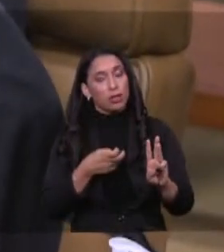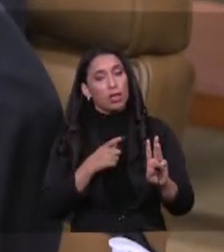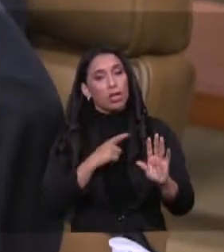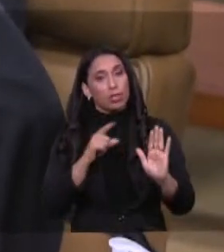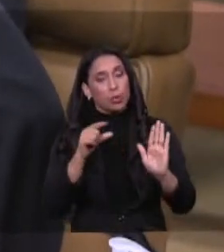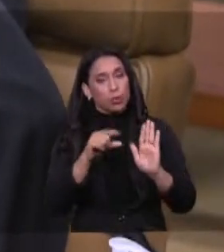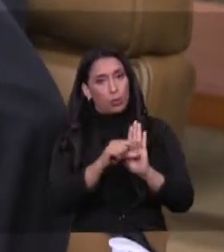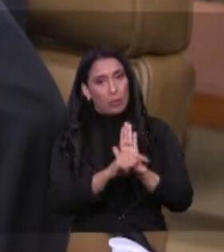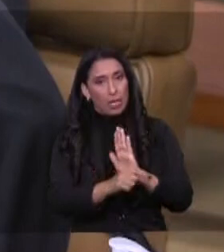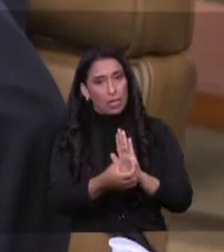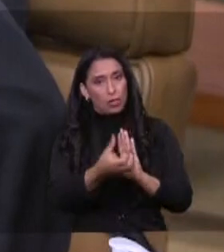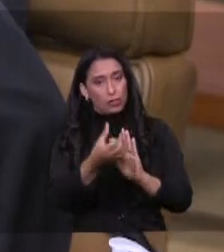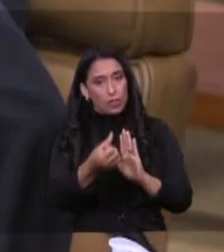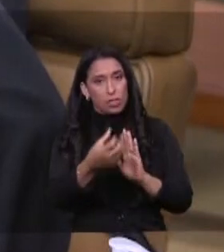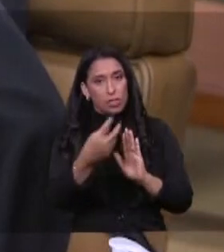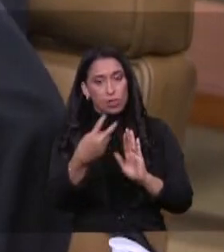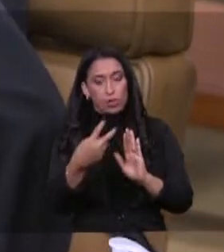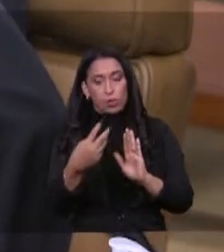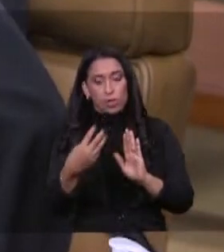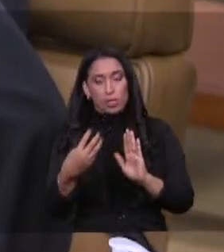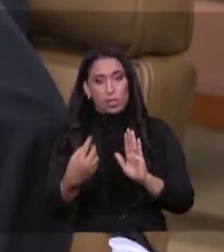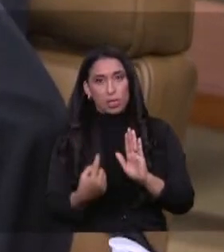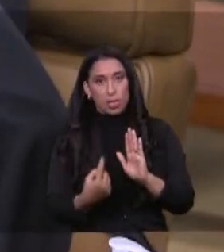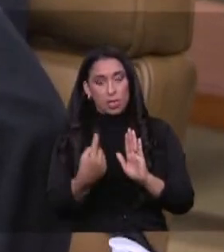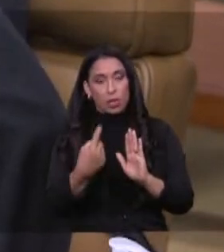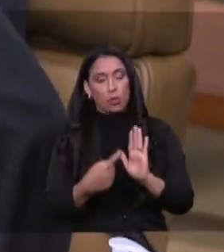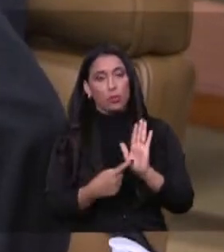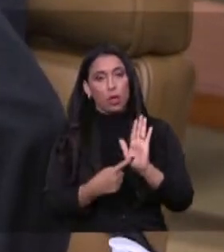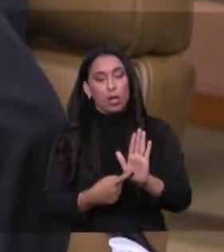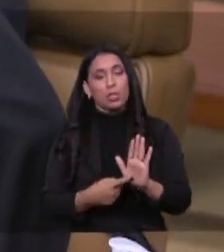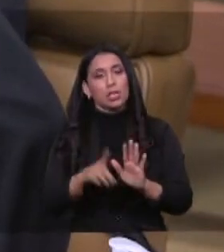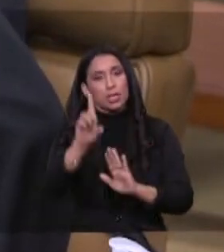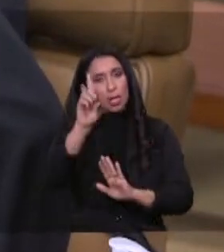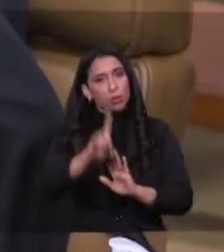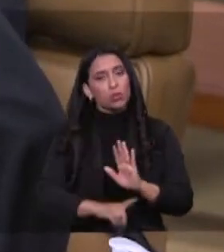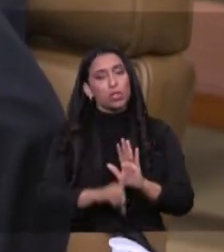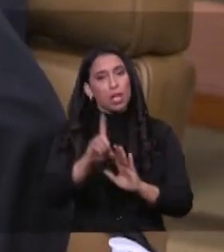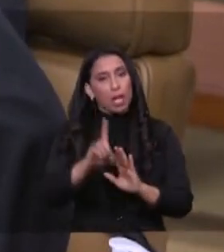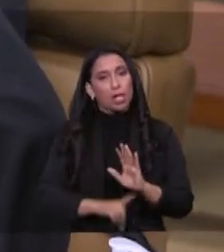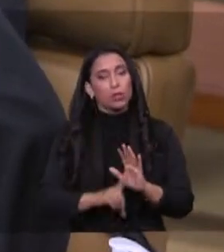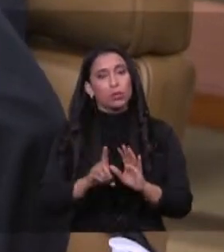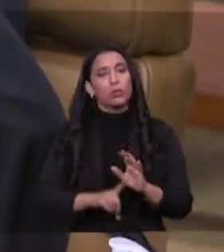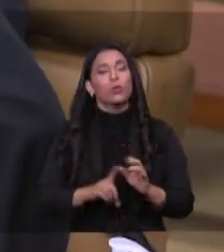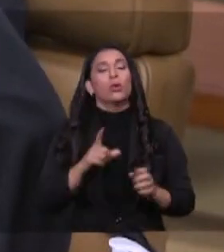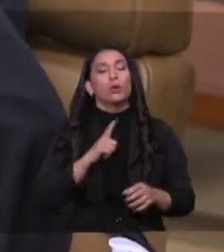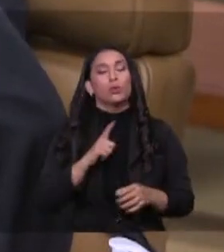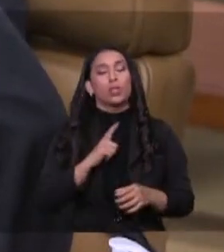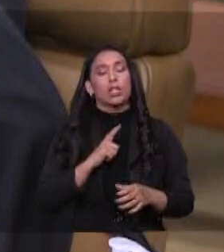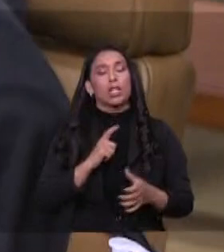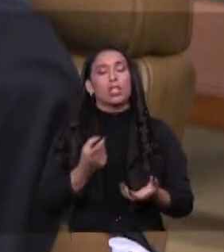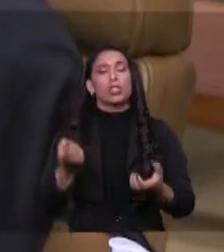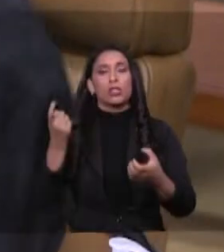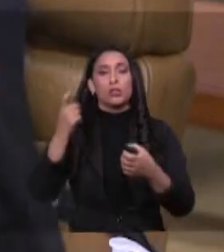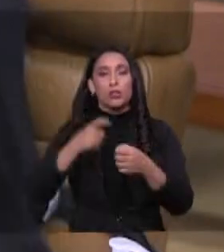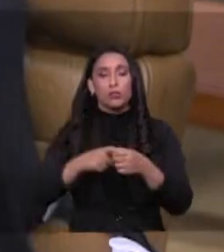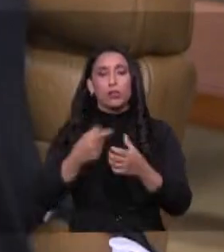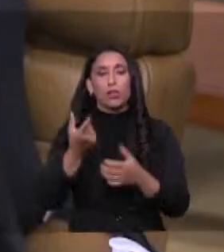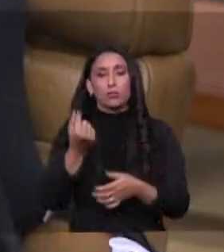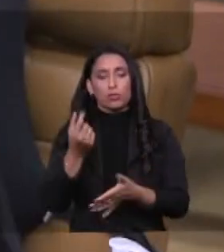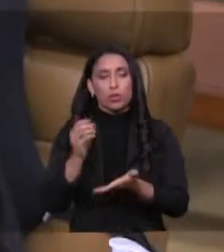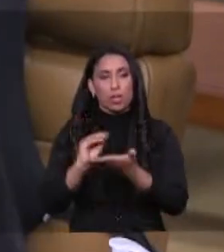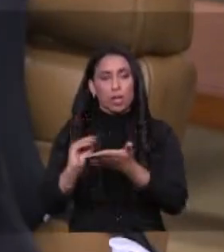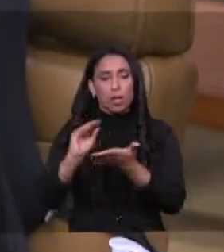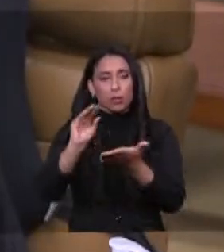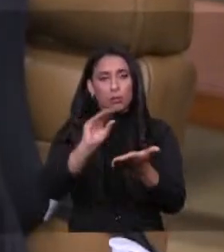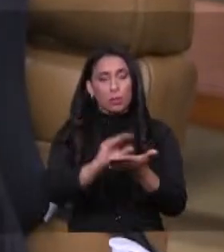próprio parágrafo 6º, 231, o direito à indenização das benfeitorias derivadas da ocupação de boa-fé, ou